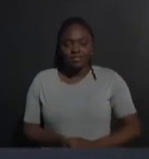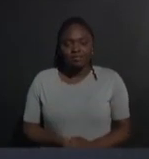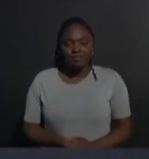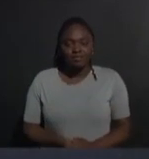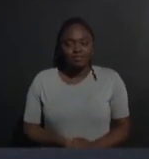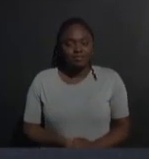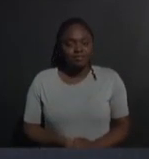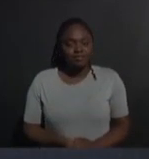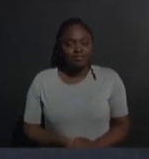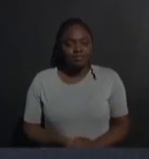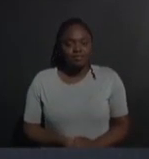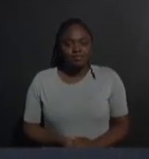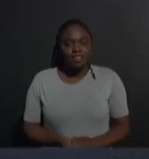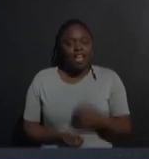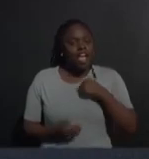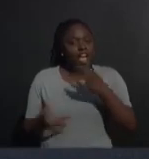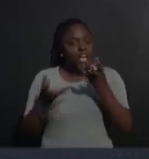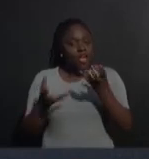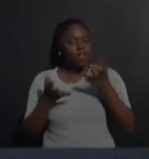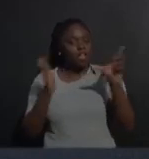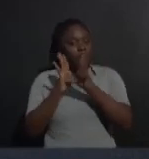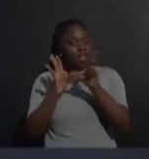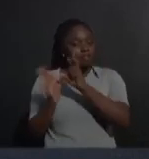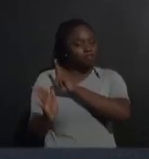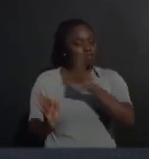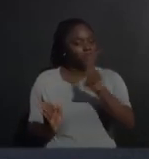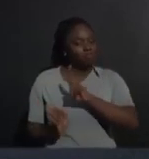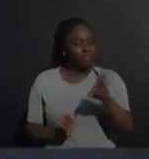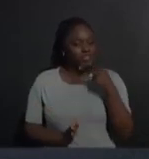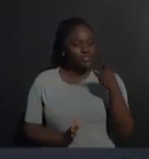Pá, te lembra, eu tô doido pra falar o nome da loja aqui.